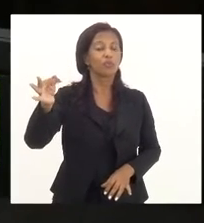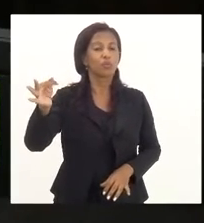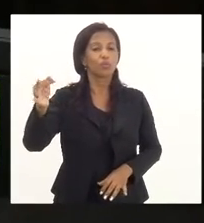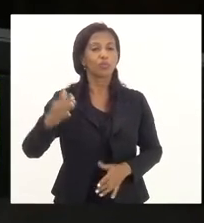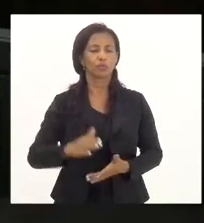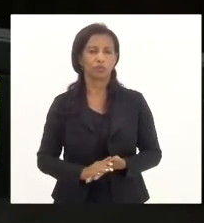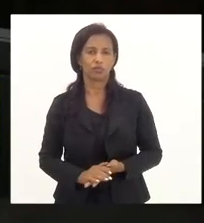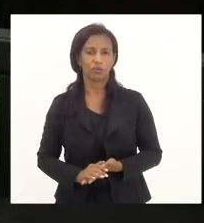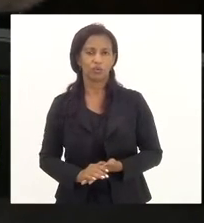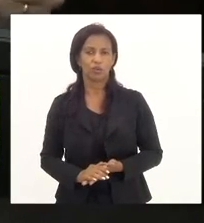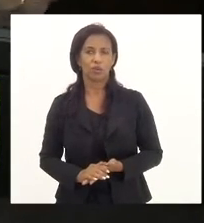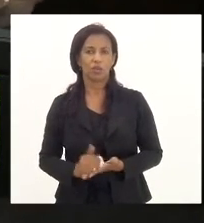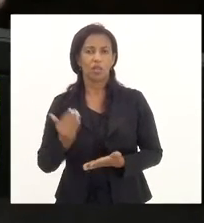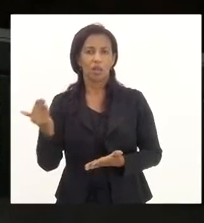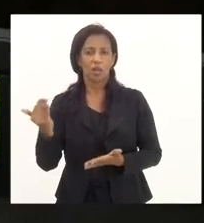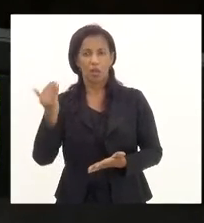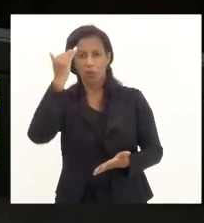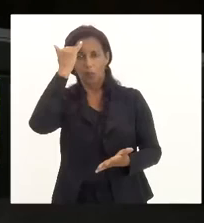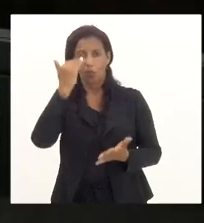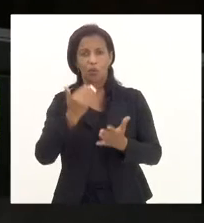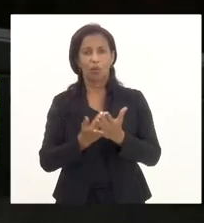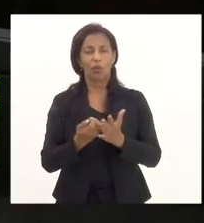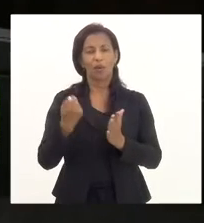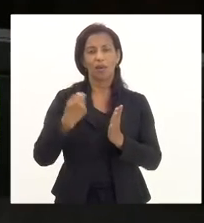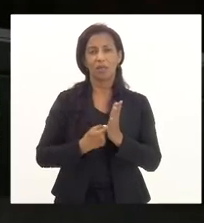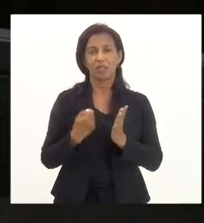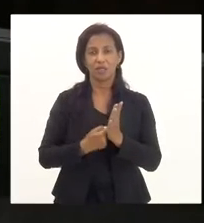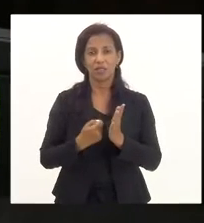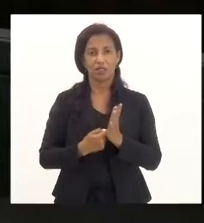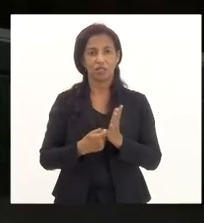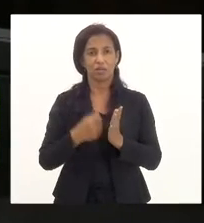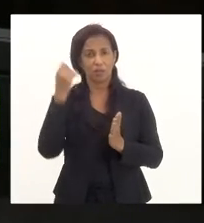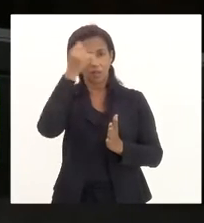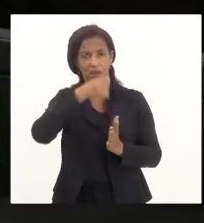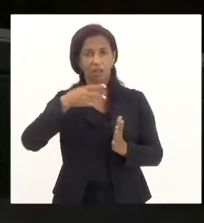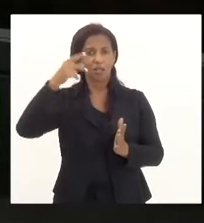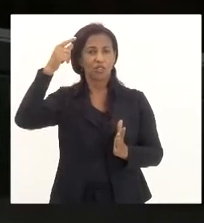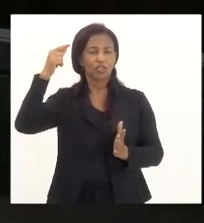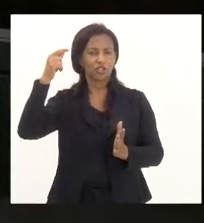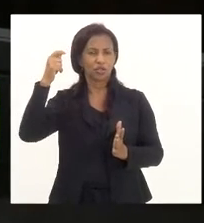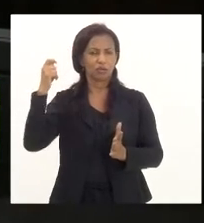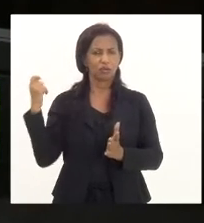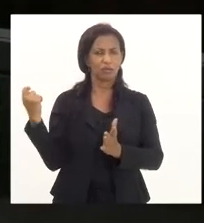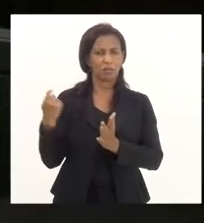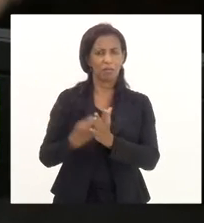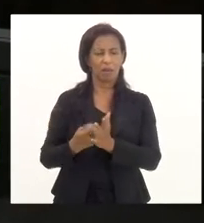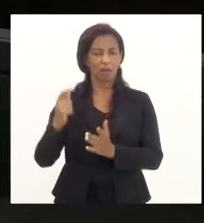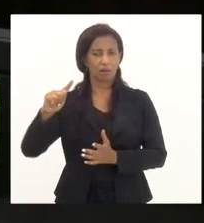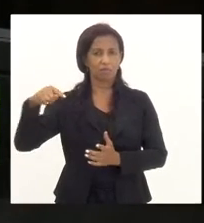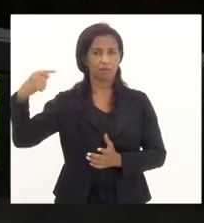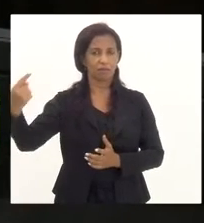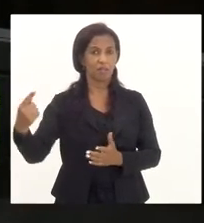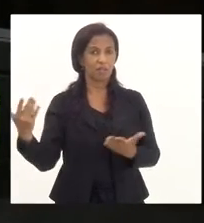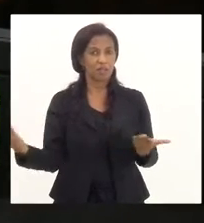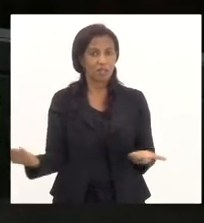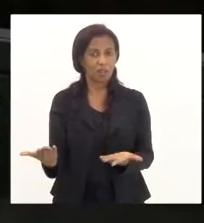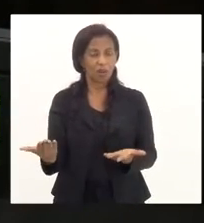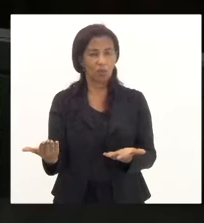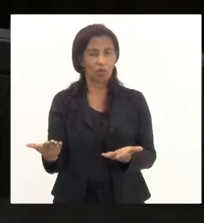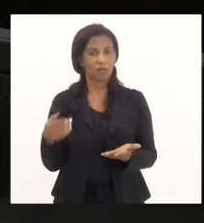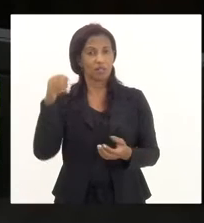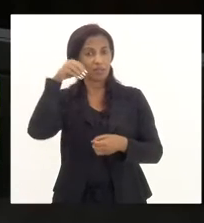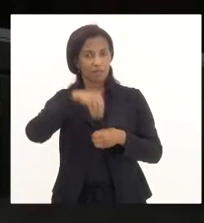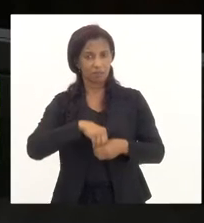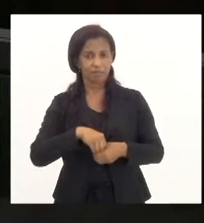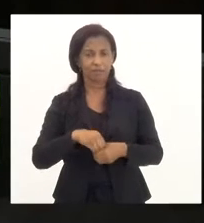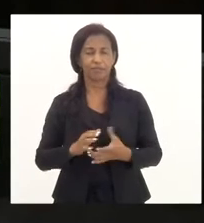tese descumprimento ao regime e que no regime antigo você ficou pensava a posteriori e agora você tem que